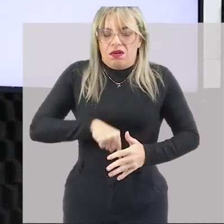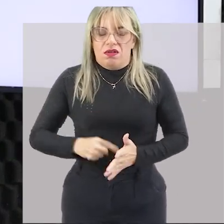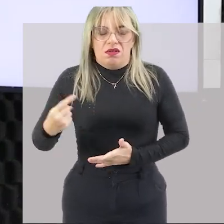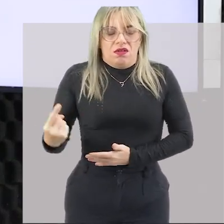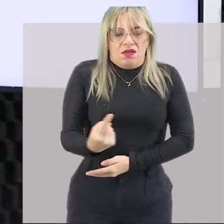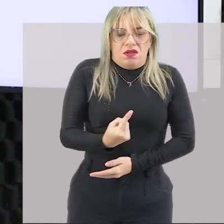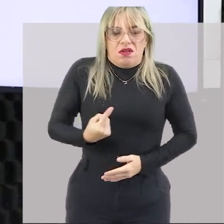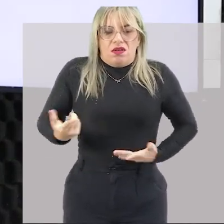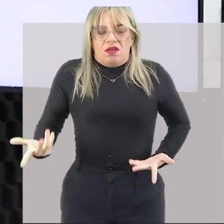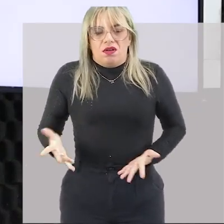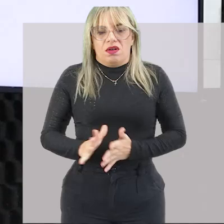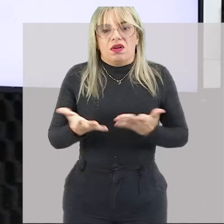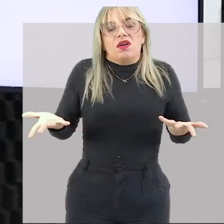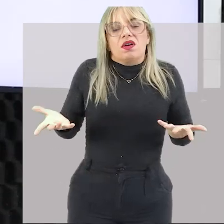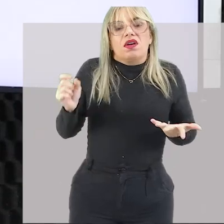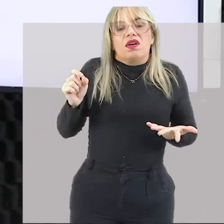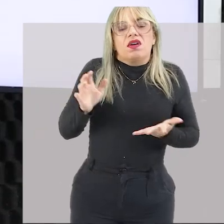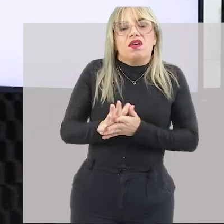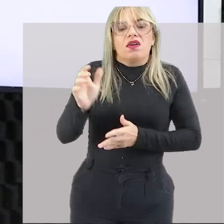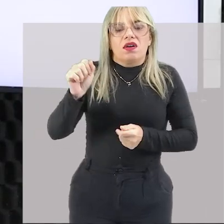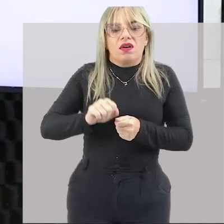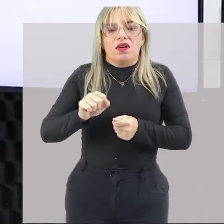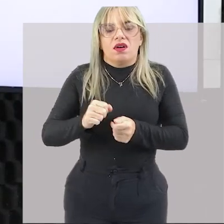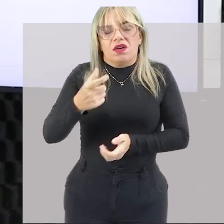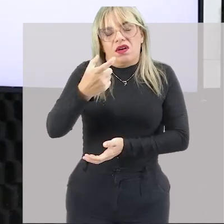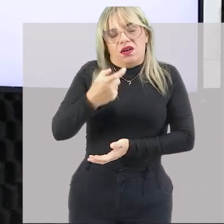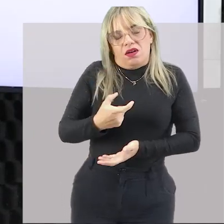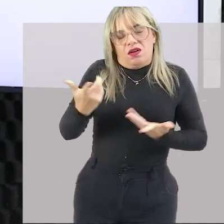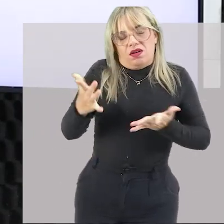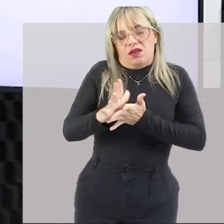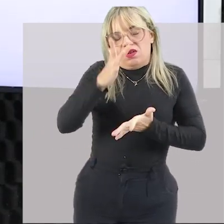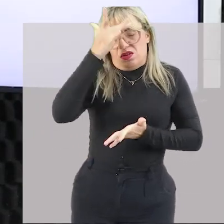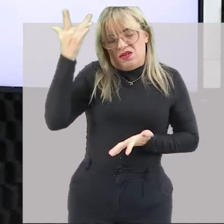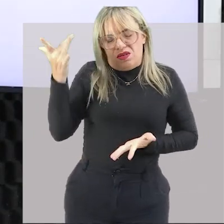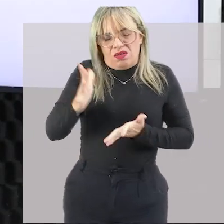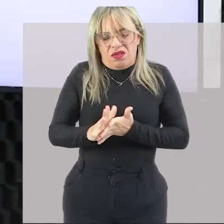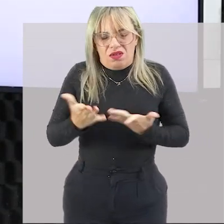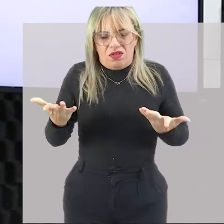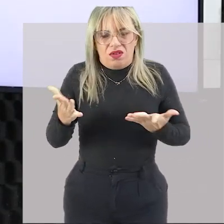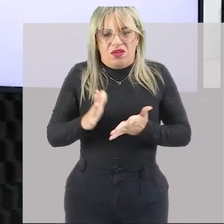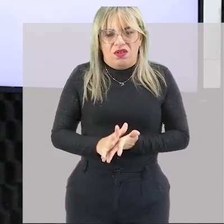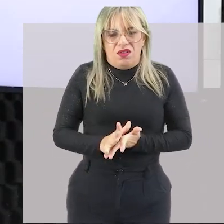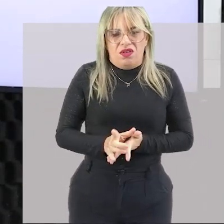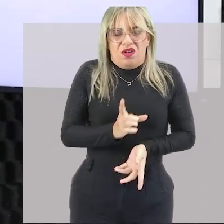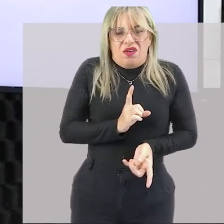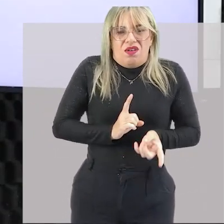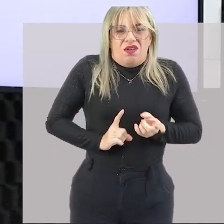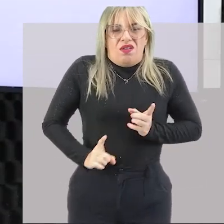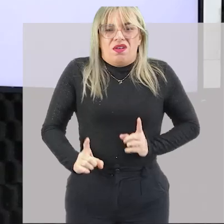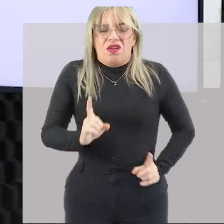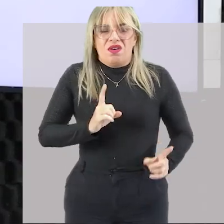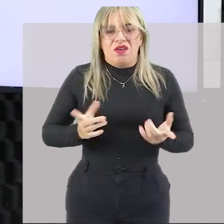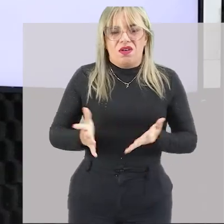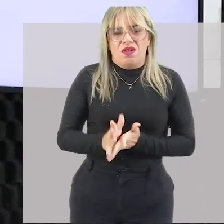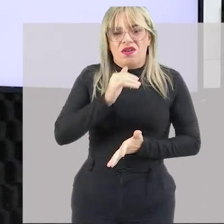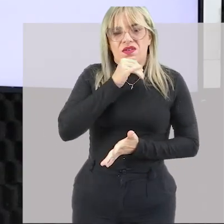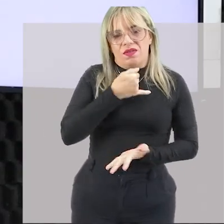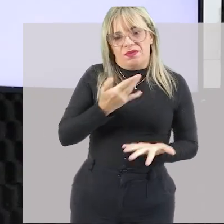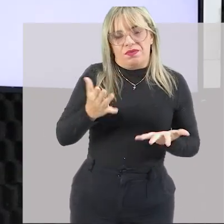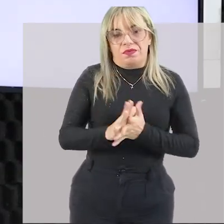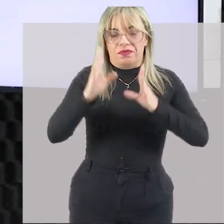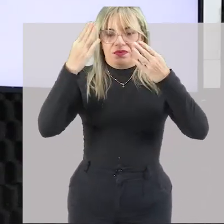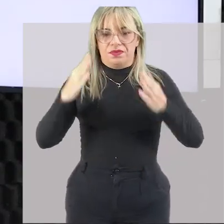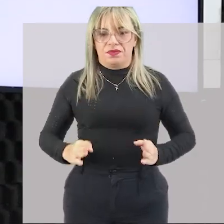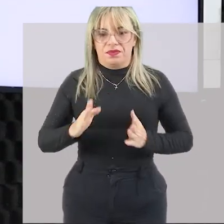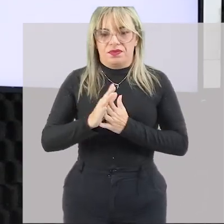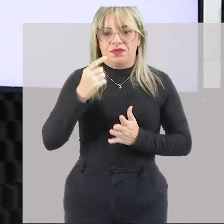solidão. Mas quem está fazendo isso? Alguém tão triste, tão depressivo. E pesou, professor, a sua análise. Então, na hora que o